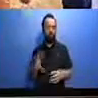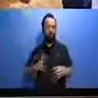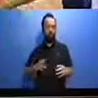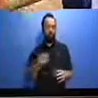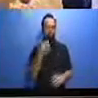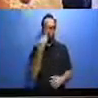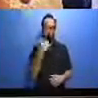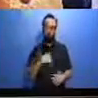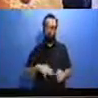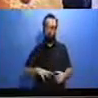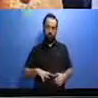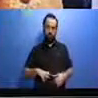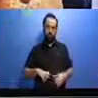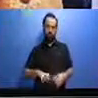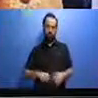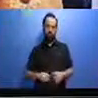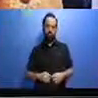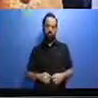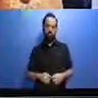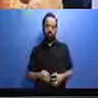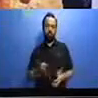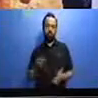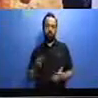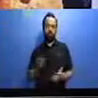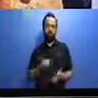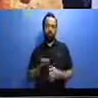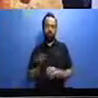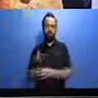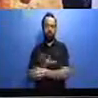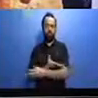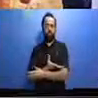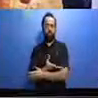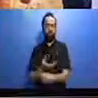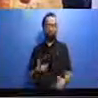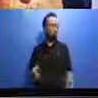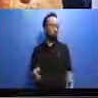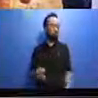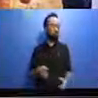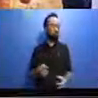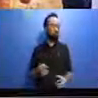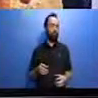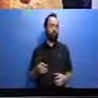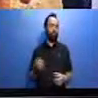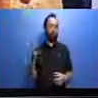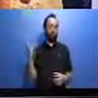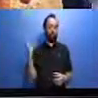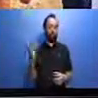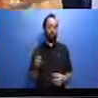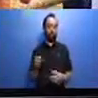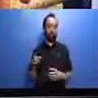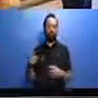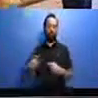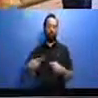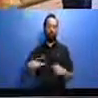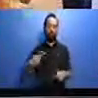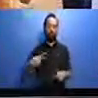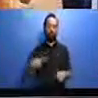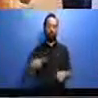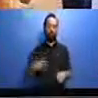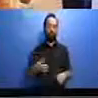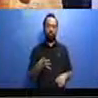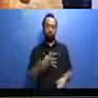de partículas iniciadas pelo coanócito. Coanócito inicia a digestão e, por movimento dos